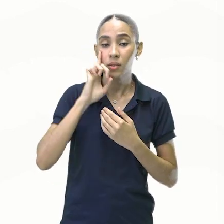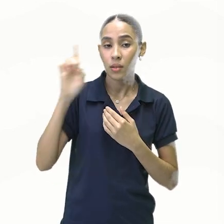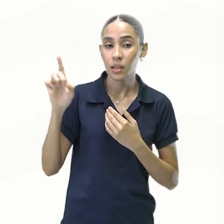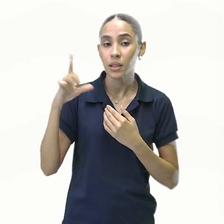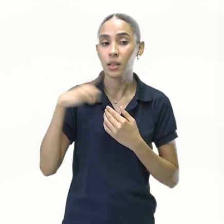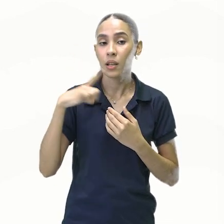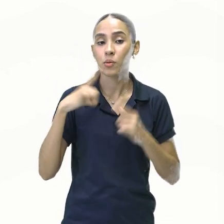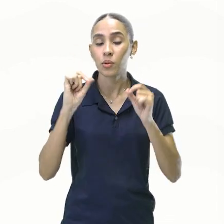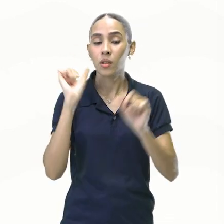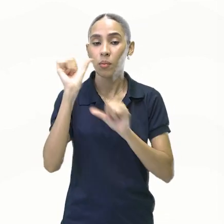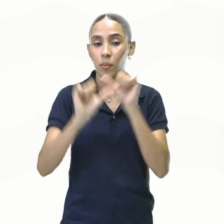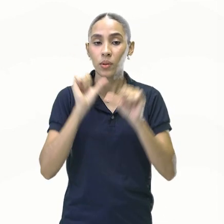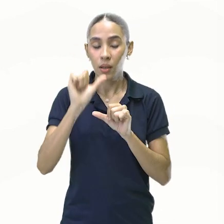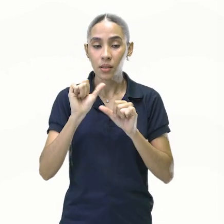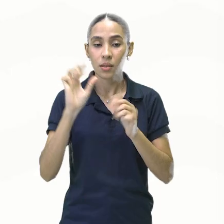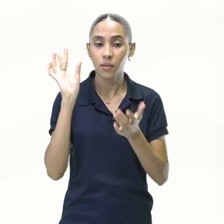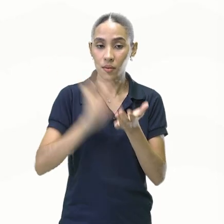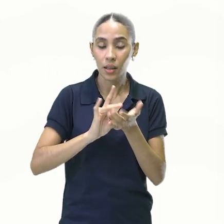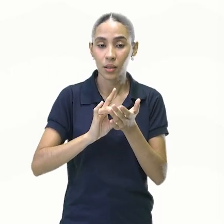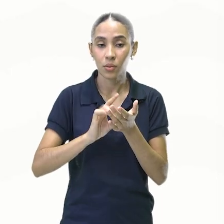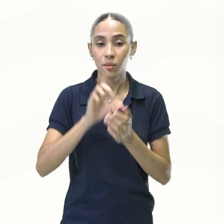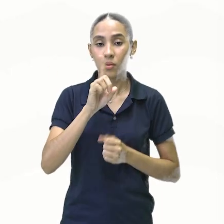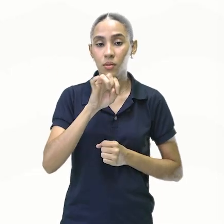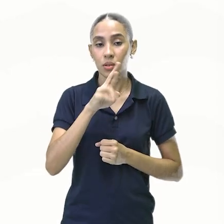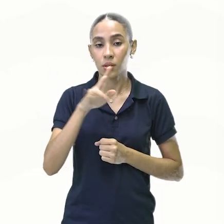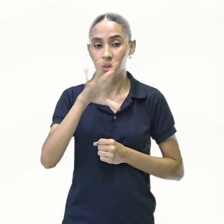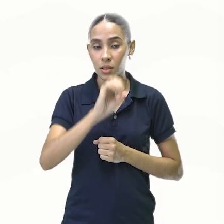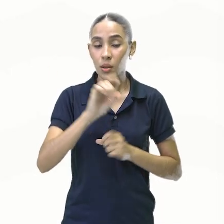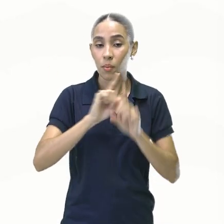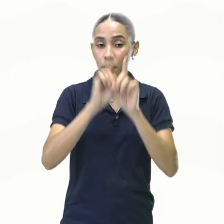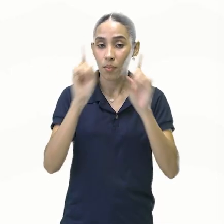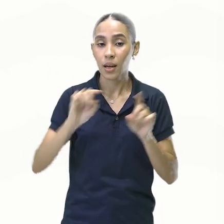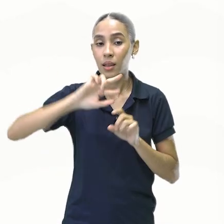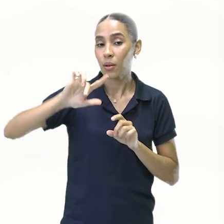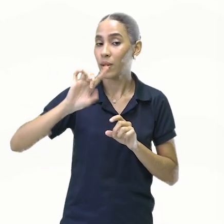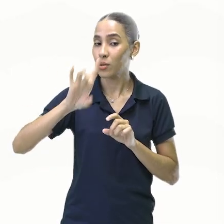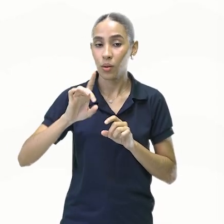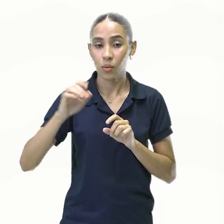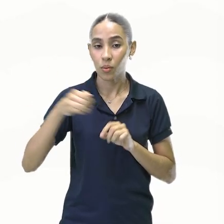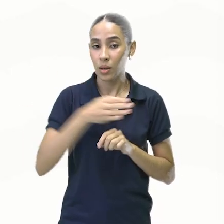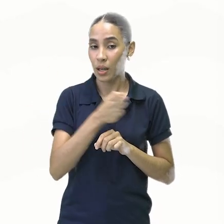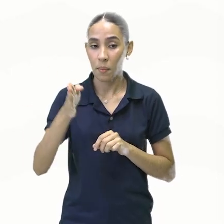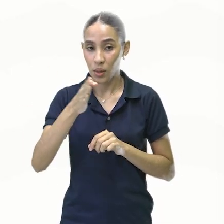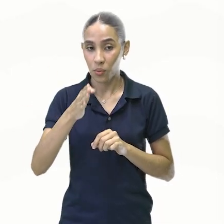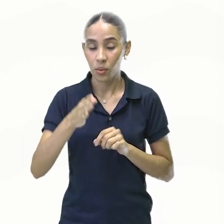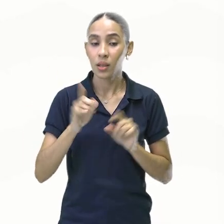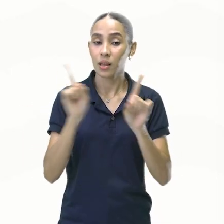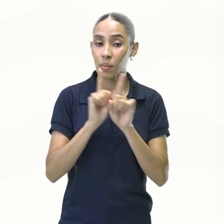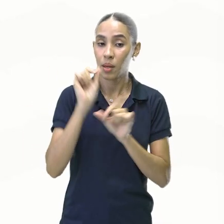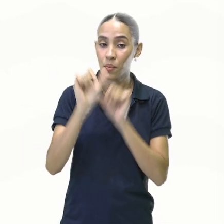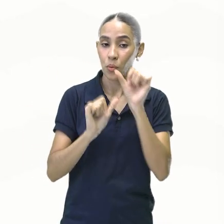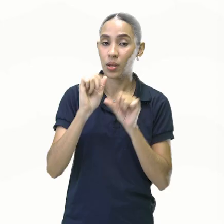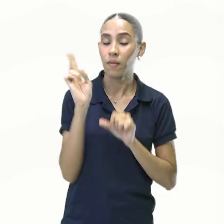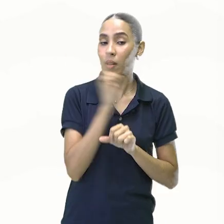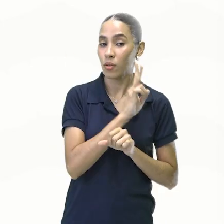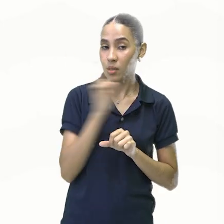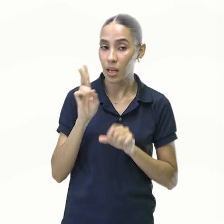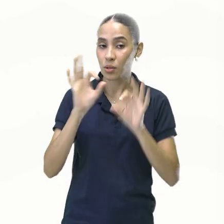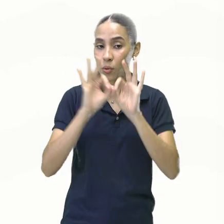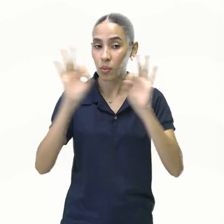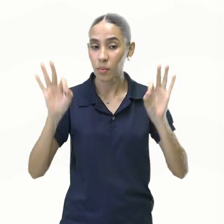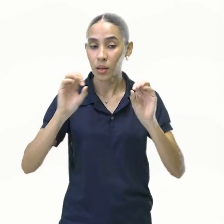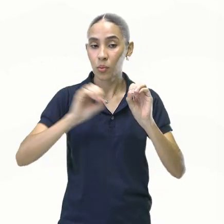uma mudança de direção, mas também não é só a direção que muda. Muda também a velocidade e o comprimento de